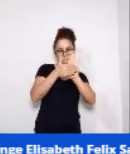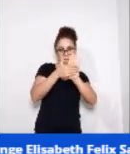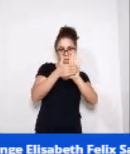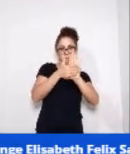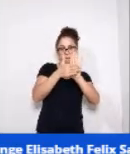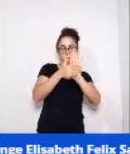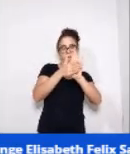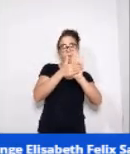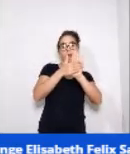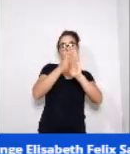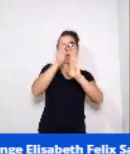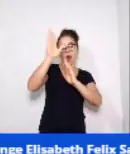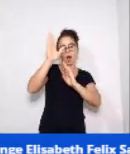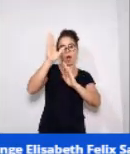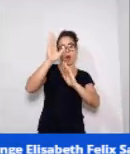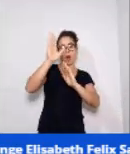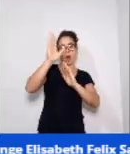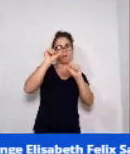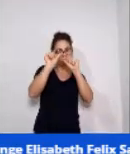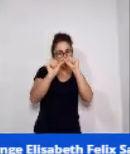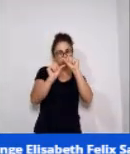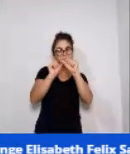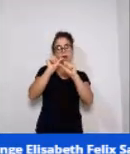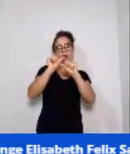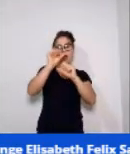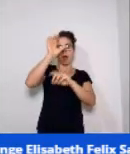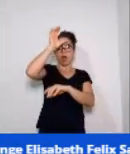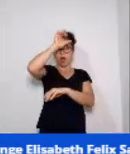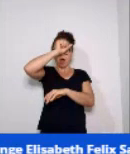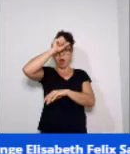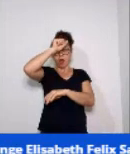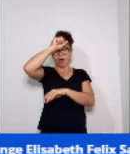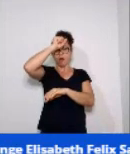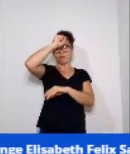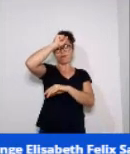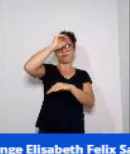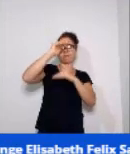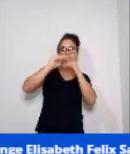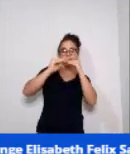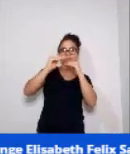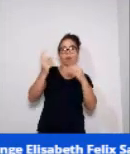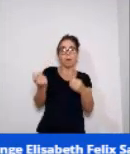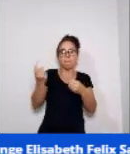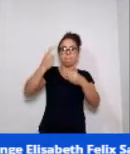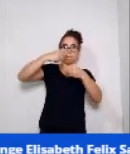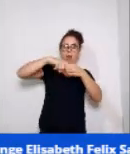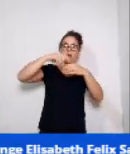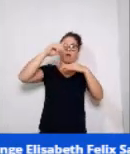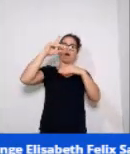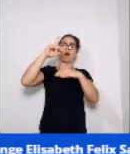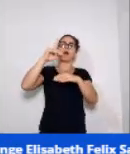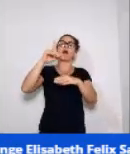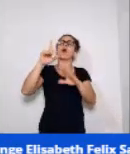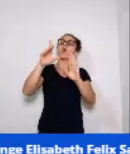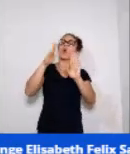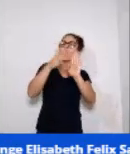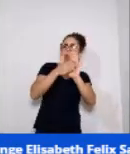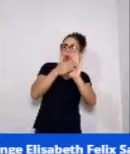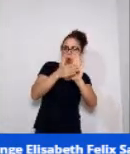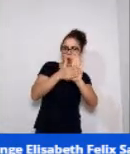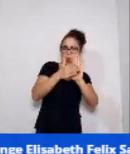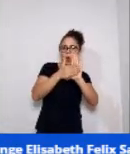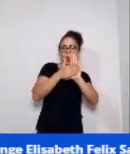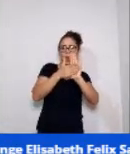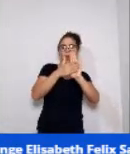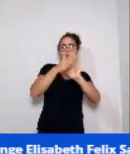aprendizagem, né? O que é isso? Esse documento ele tem um propósito de manter e ampliar a qualidade das atividades.